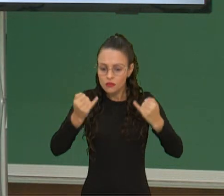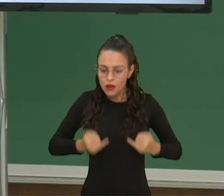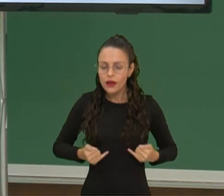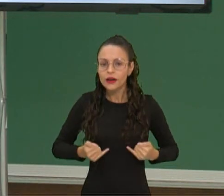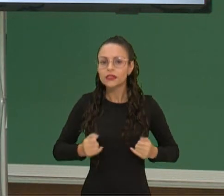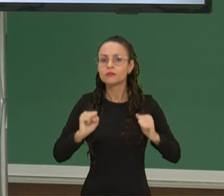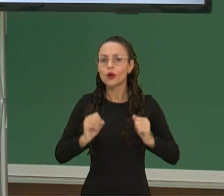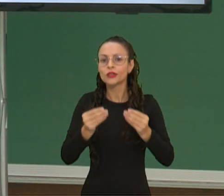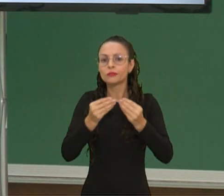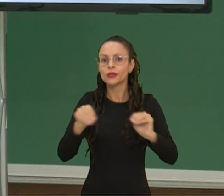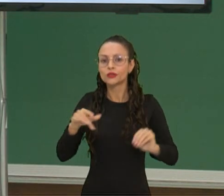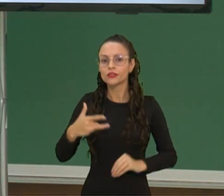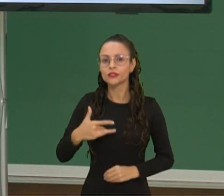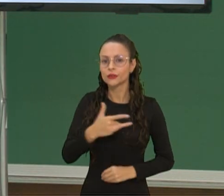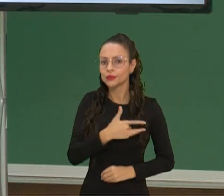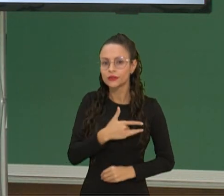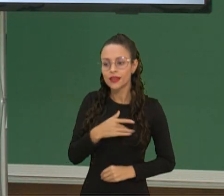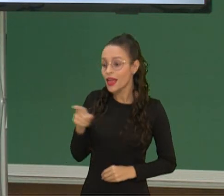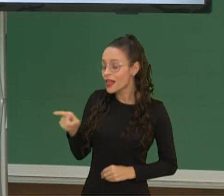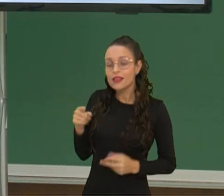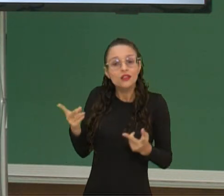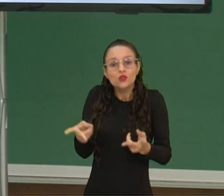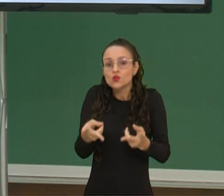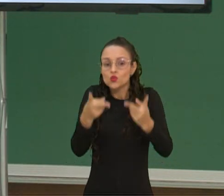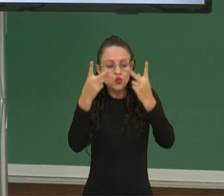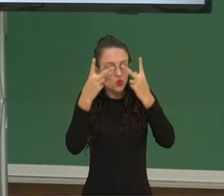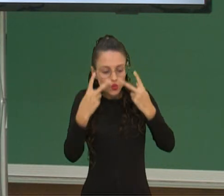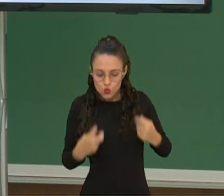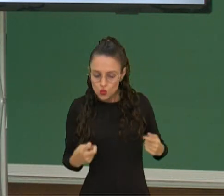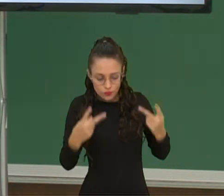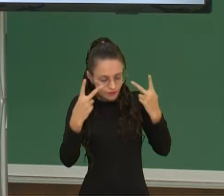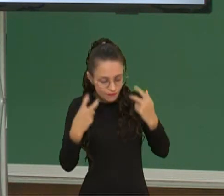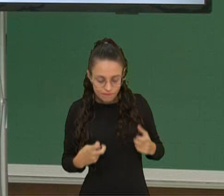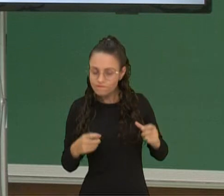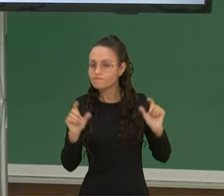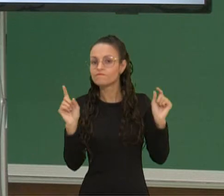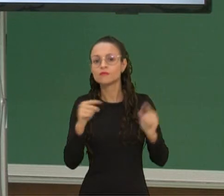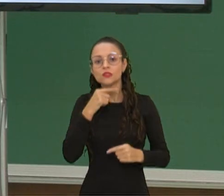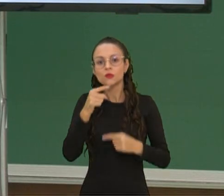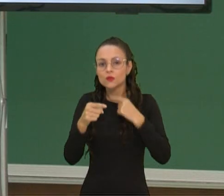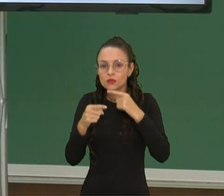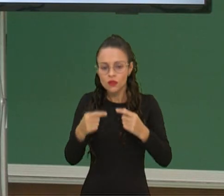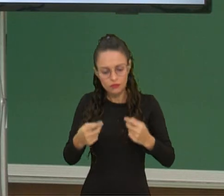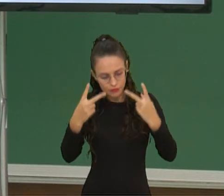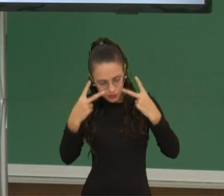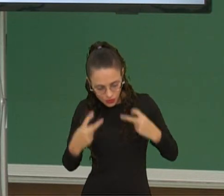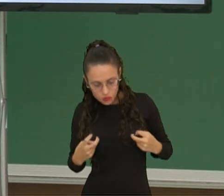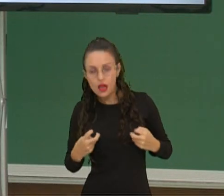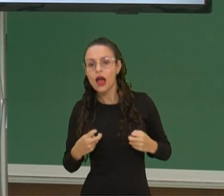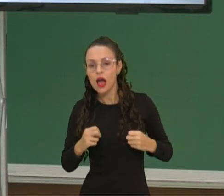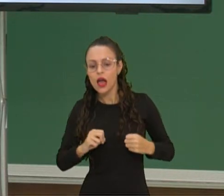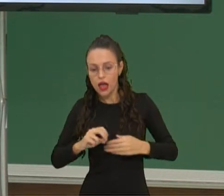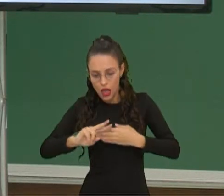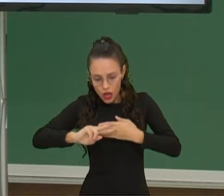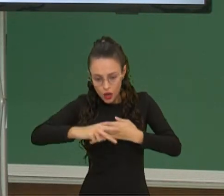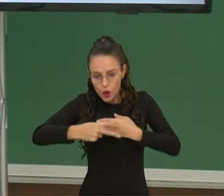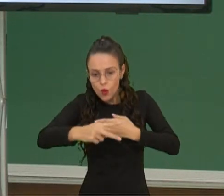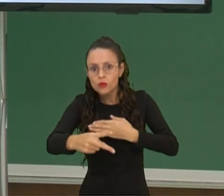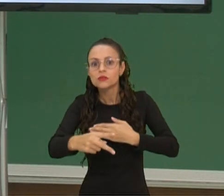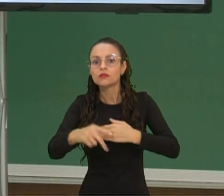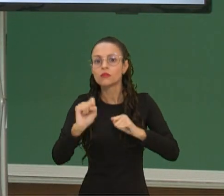na sua saúde ou seja ela não se dá conta ela não admite que ela pode desenvolver problemas em decorrência